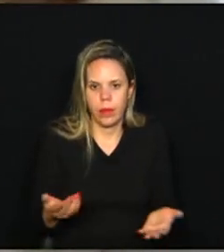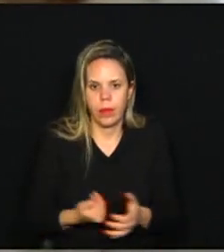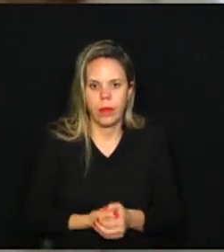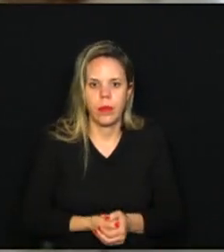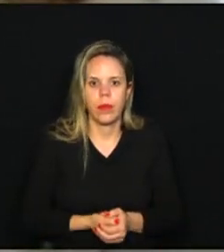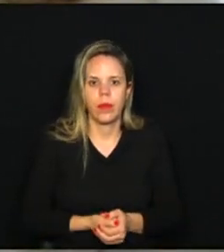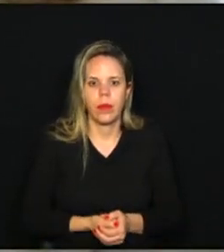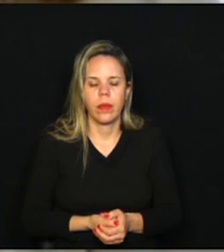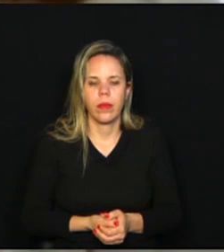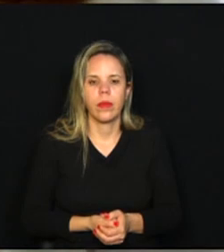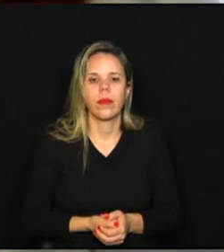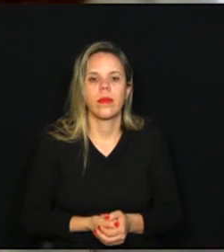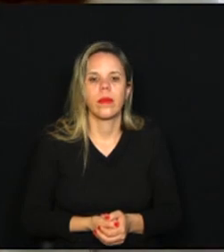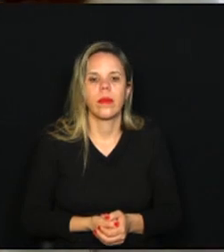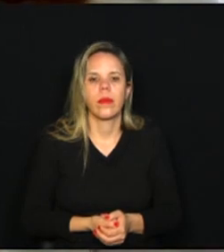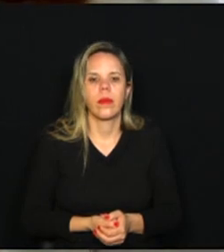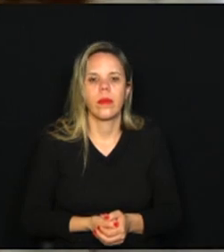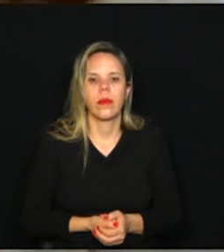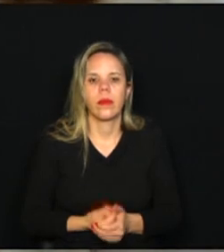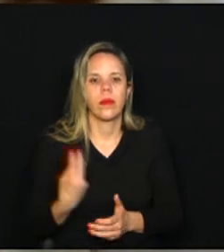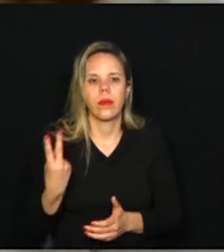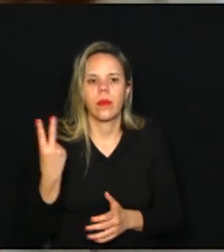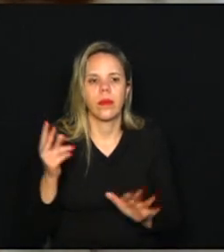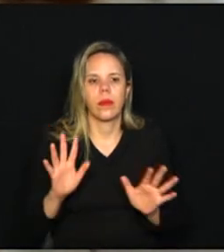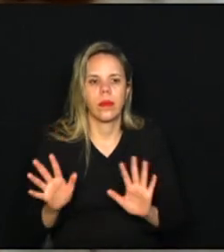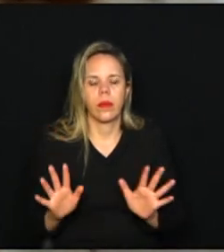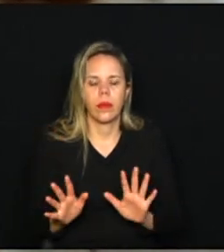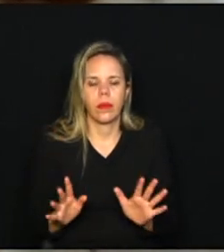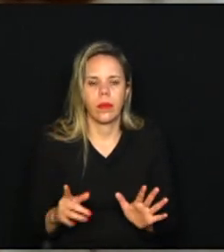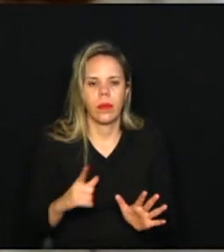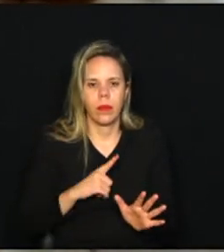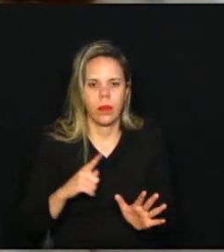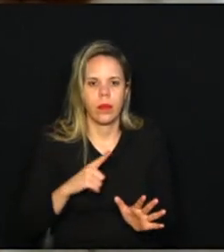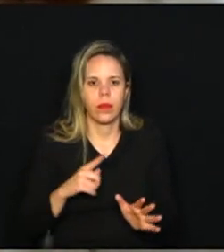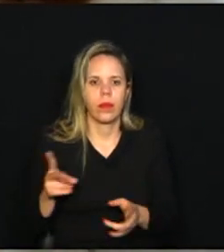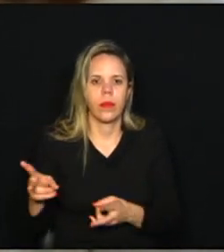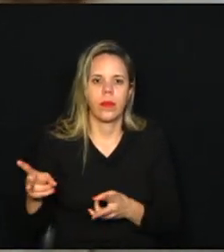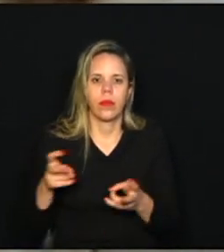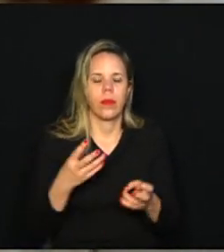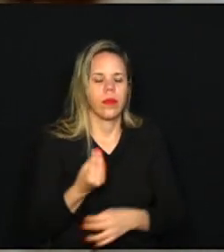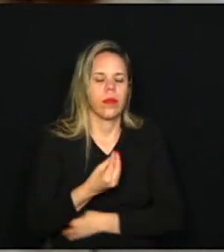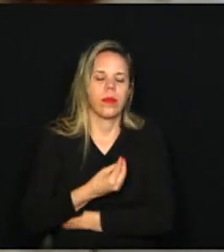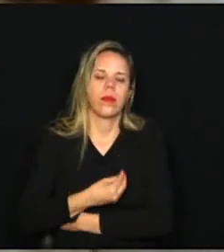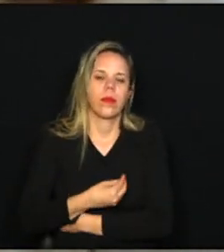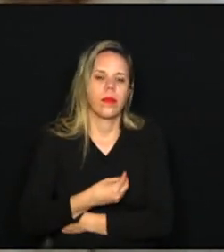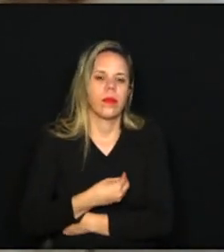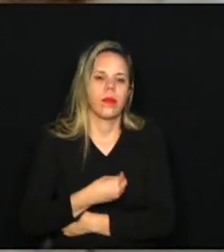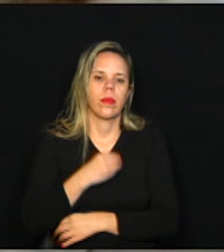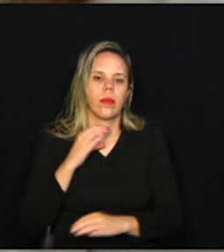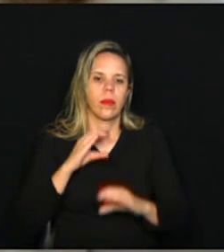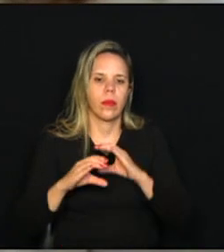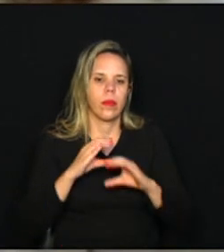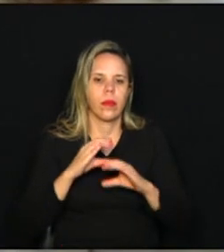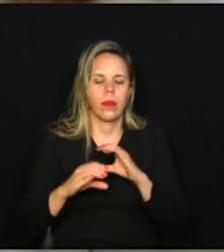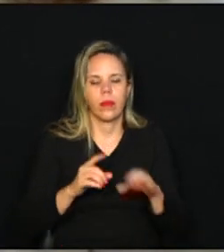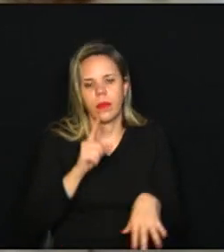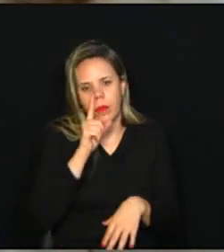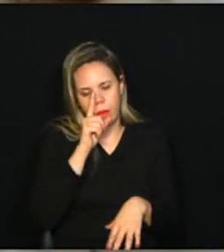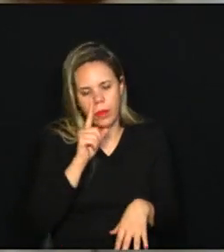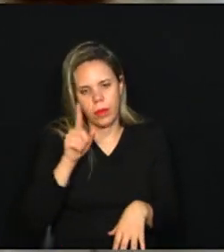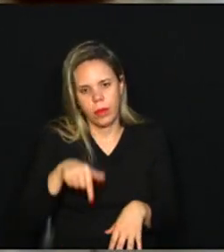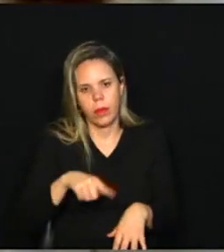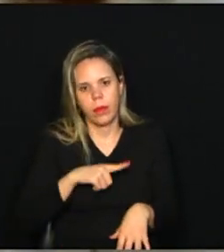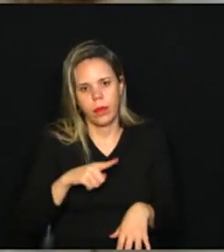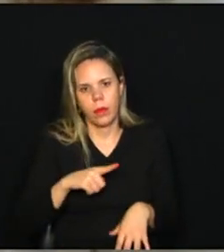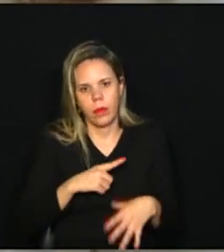poucos sintomáticos, ou não dão valor. Então, a gente tem observado muito que a comunicação de risco, ela tem